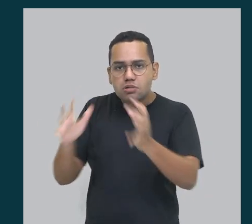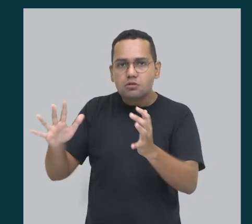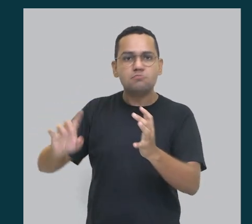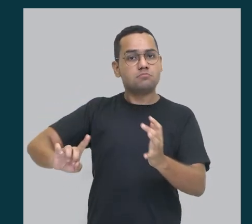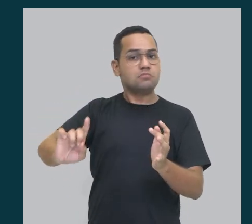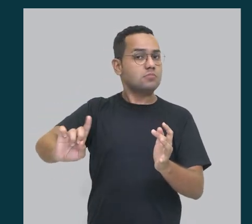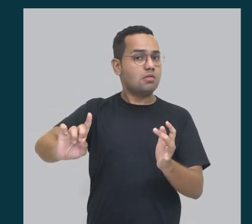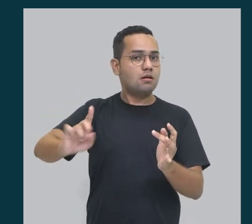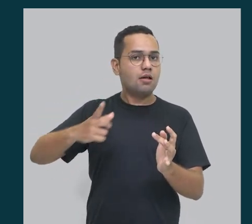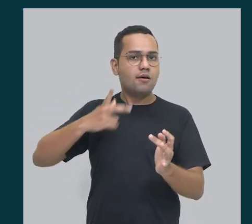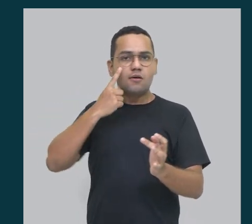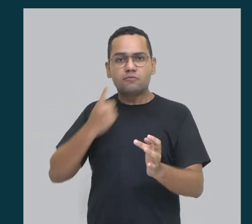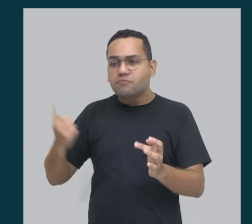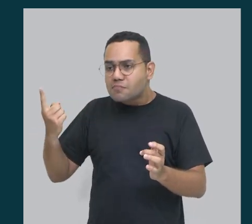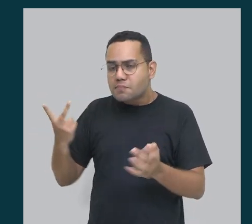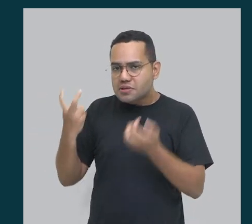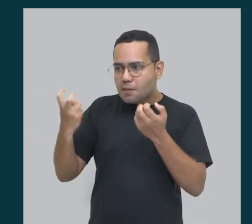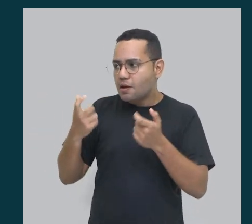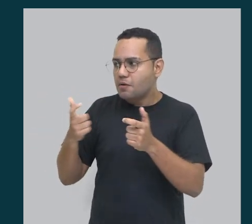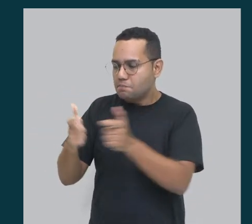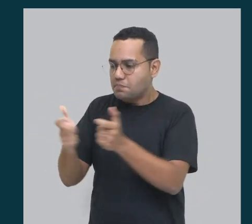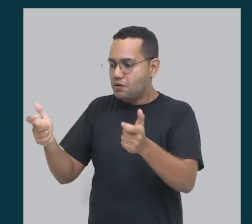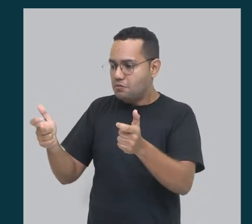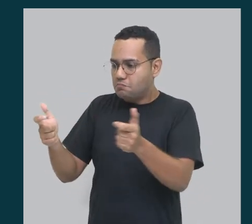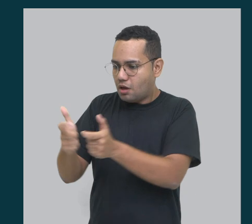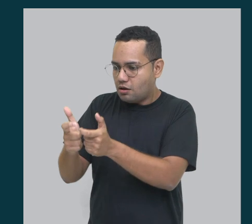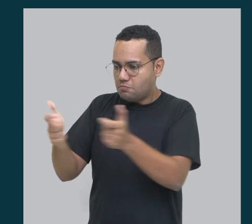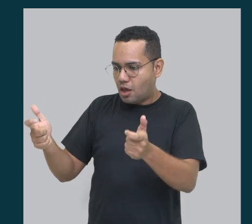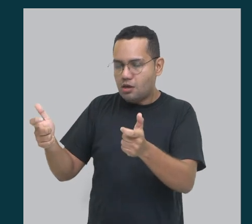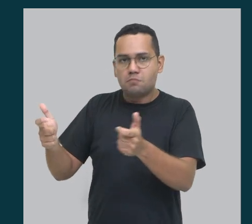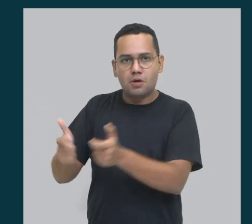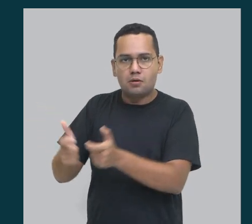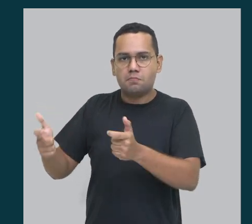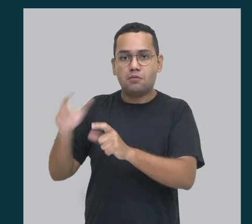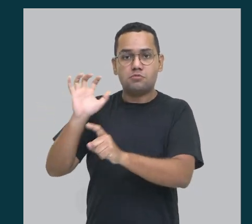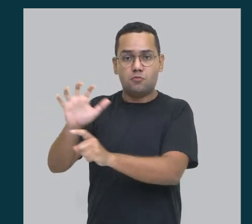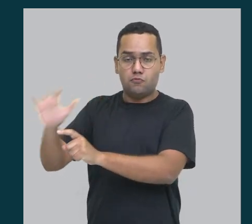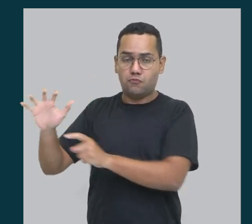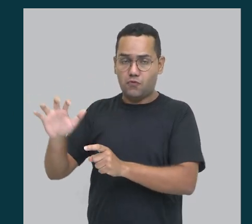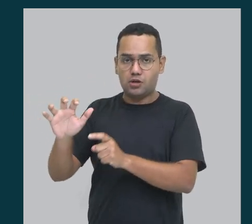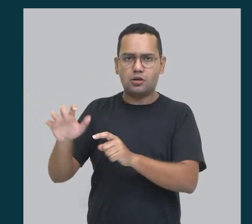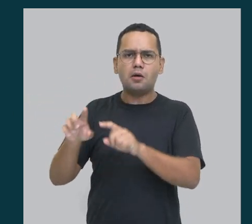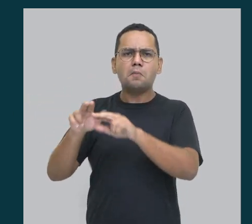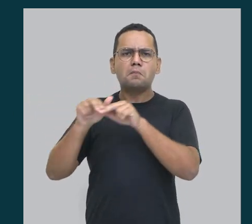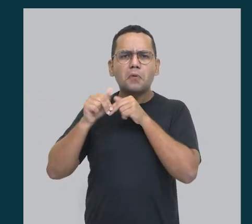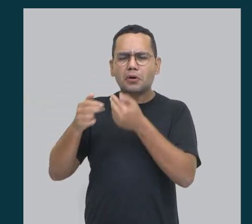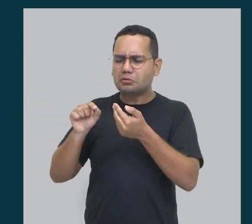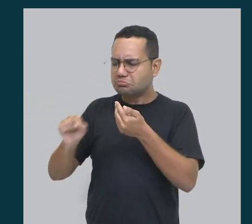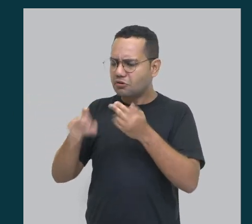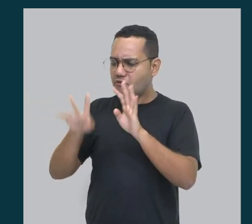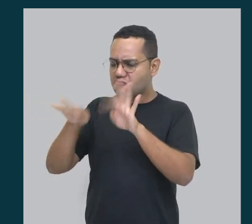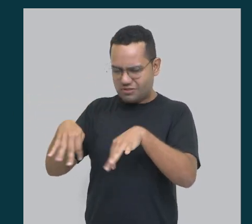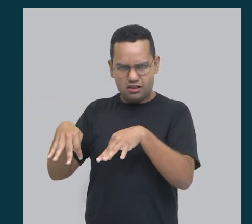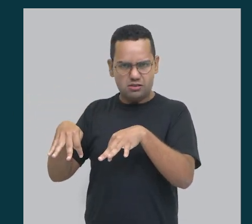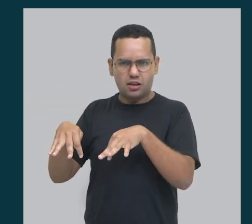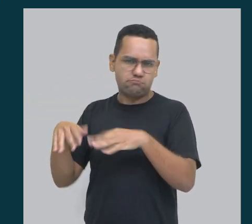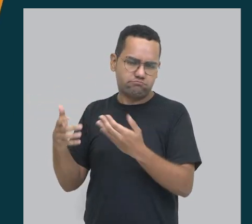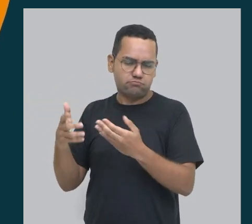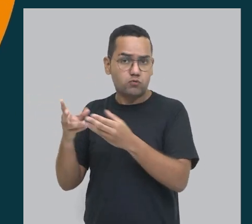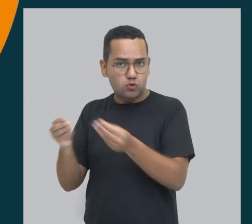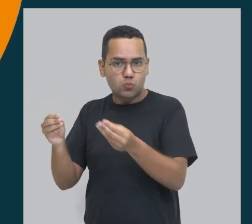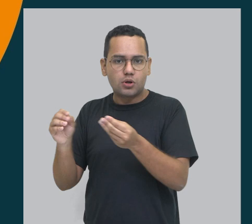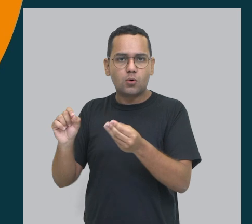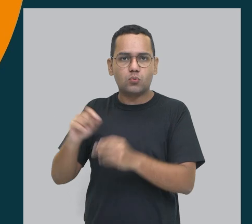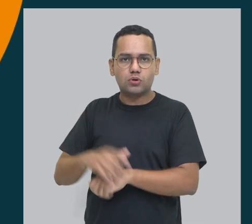não explode, ela fica nessa batalha, nessa luta constante. E essa luta só vai terminar